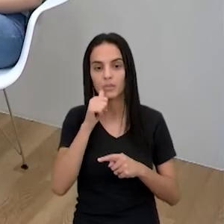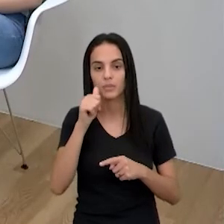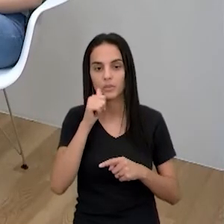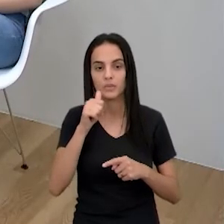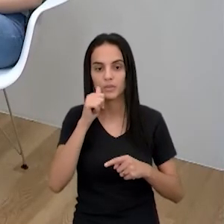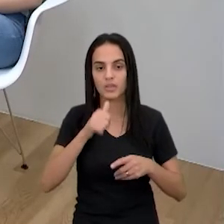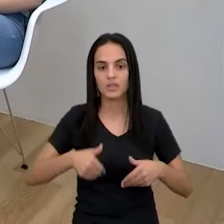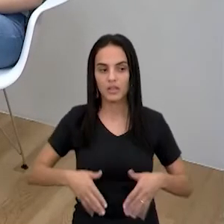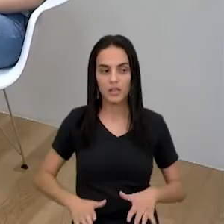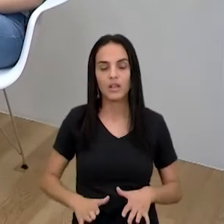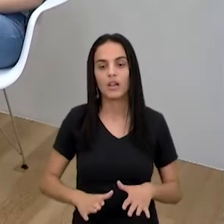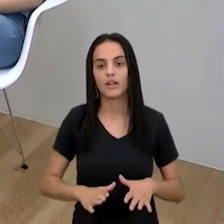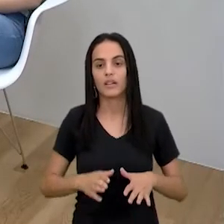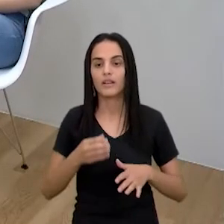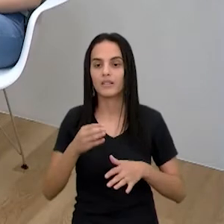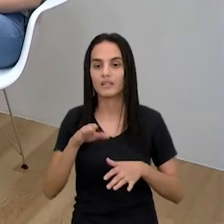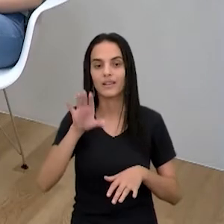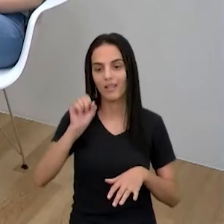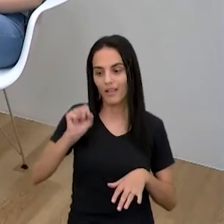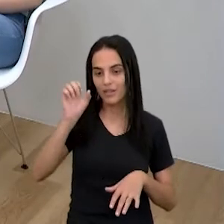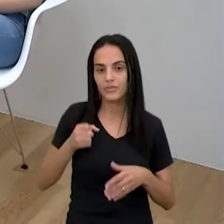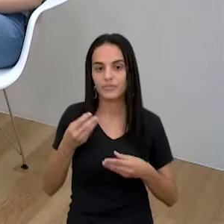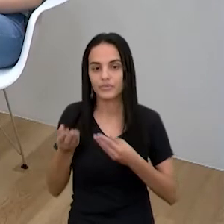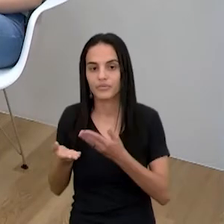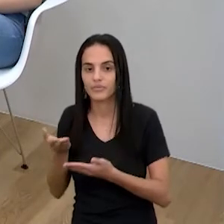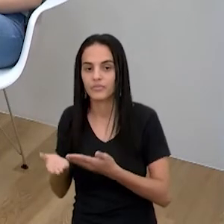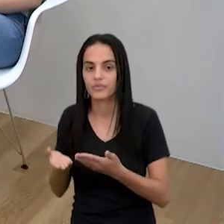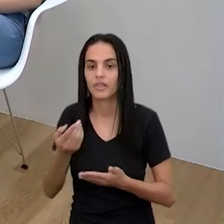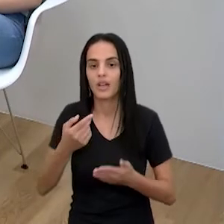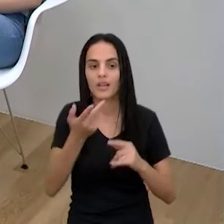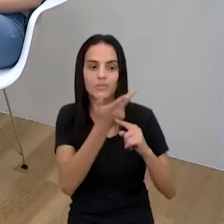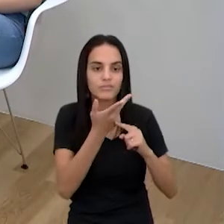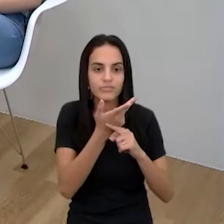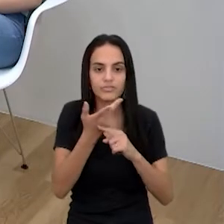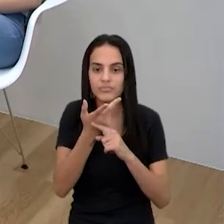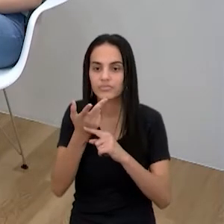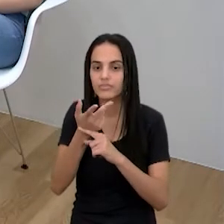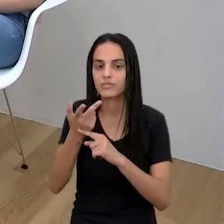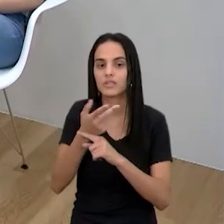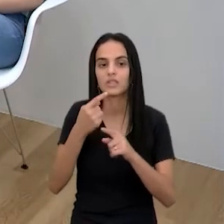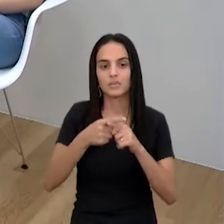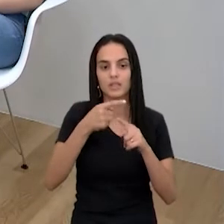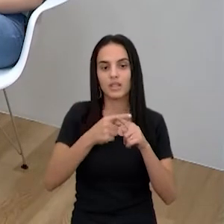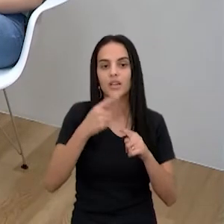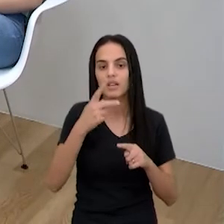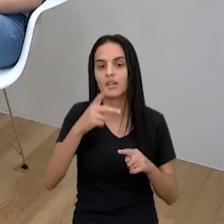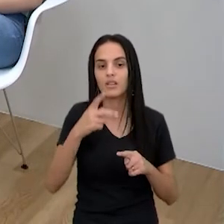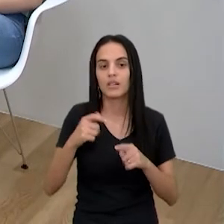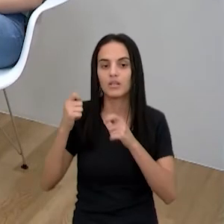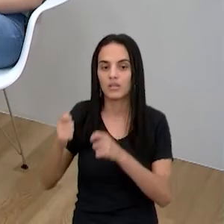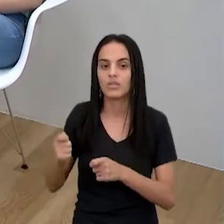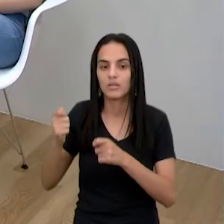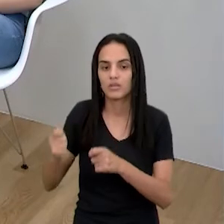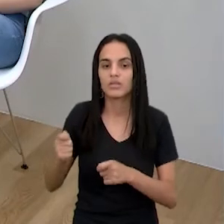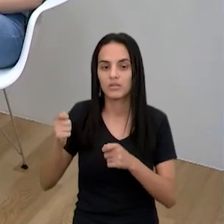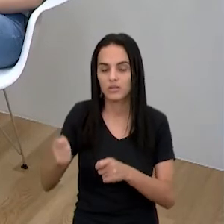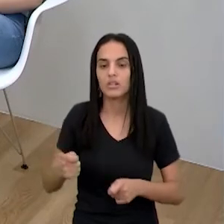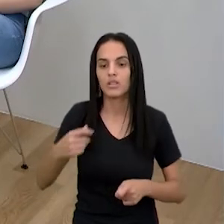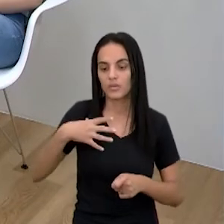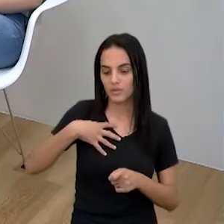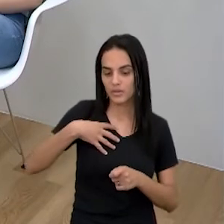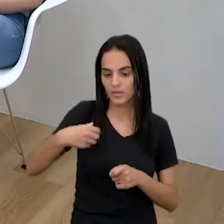de proteínas, né. Na minha opinião, eu acho que o fato mais determinante nisso tudo é